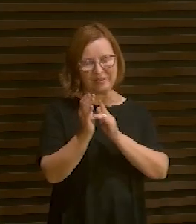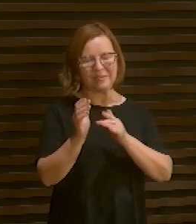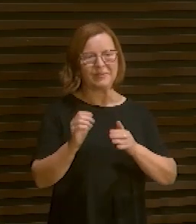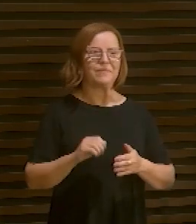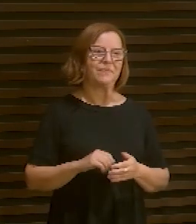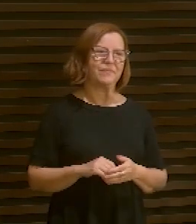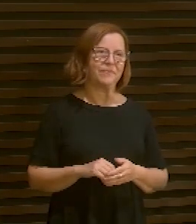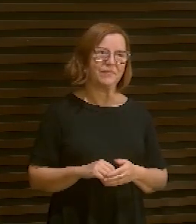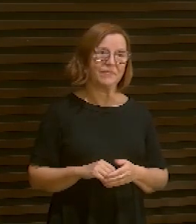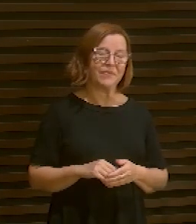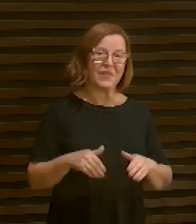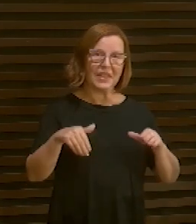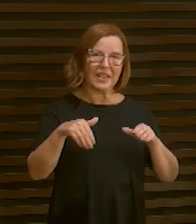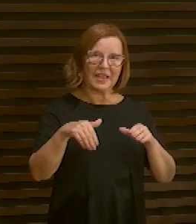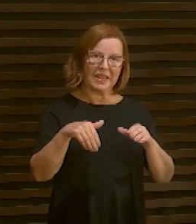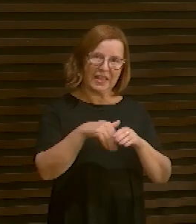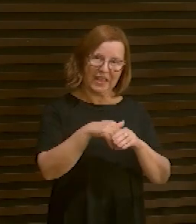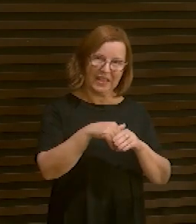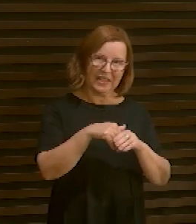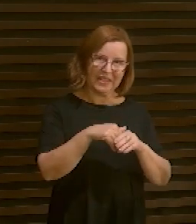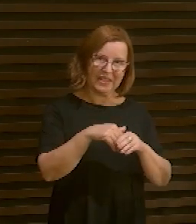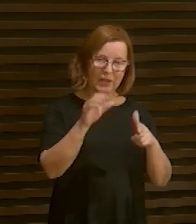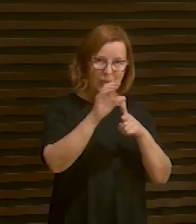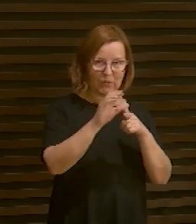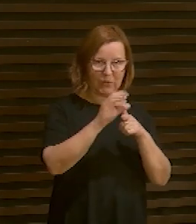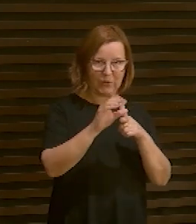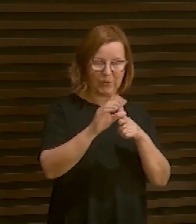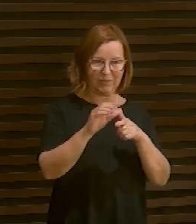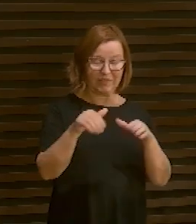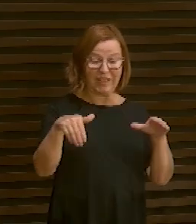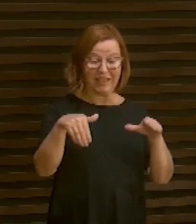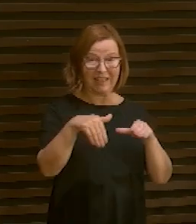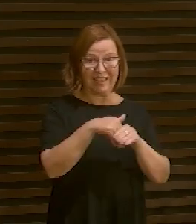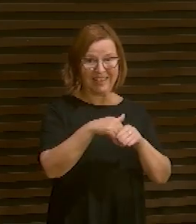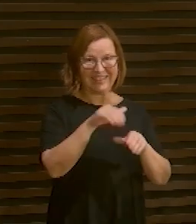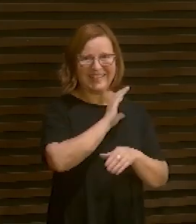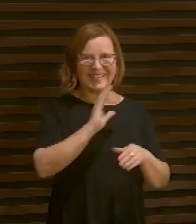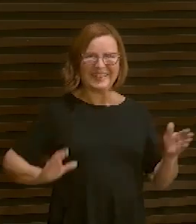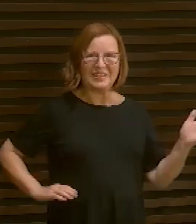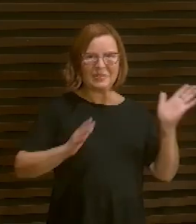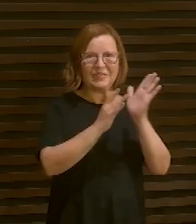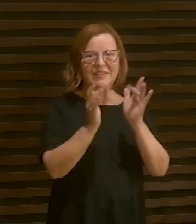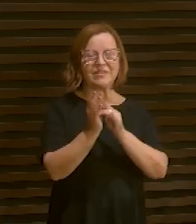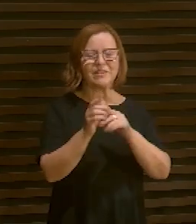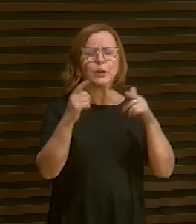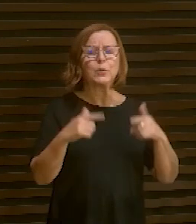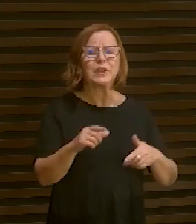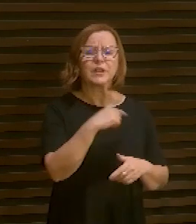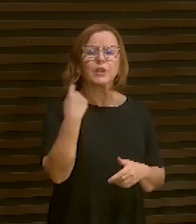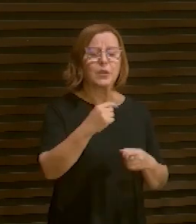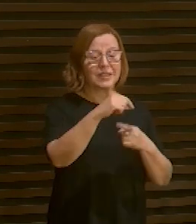está em Corinto, está em Cristo Jesus. Onde é que nós somos